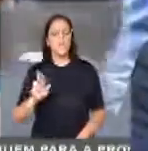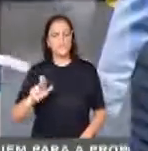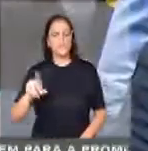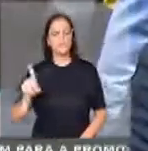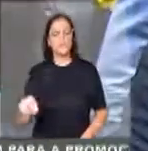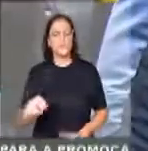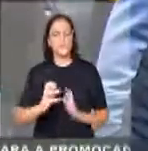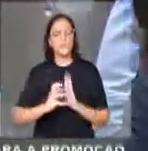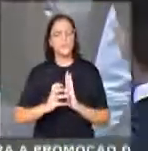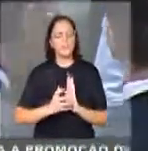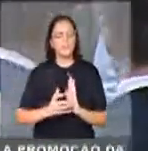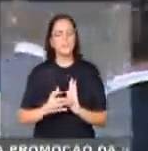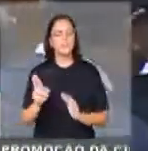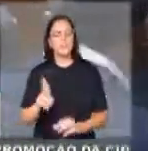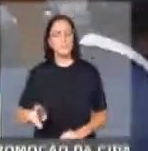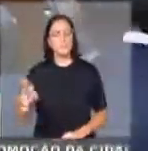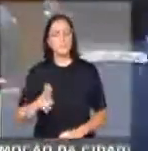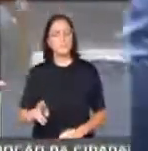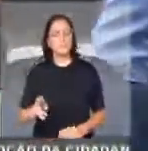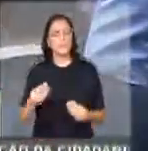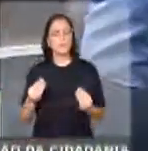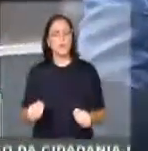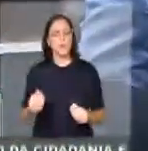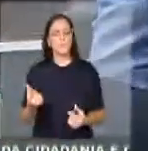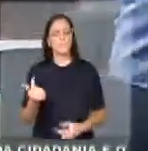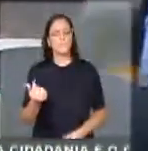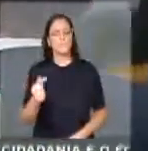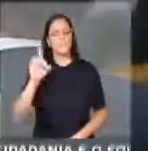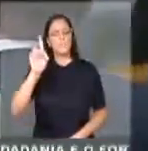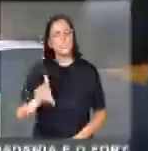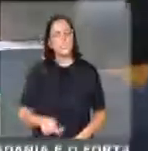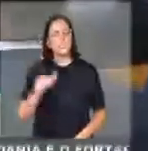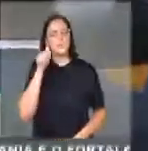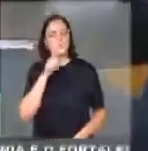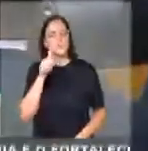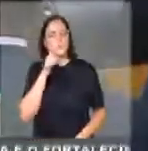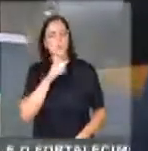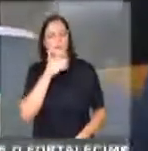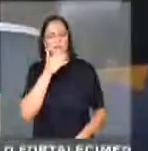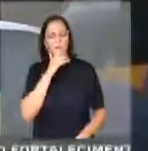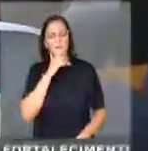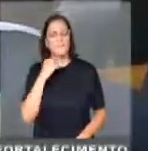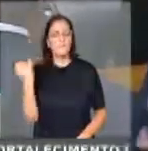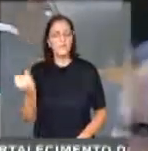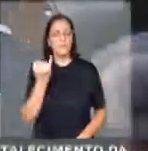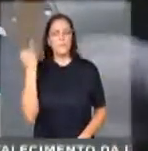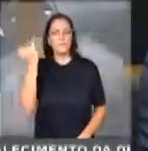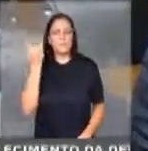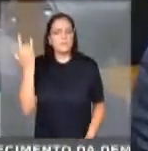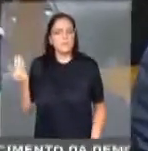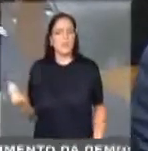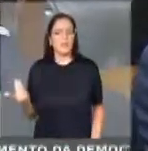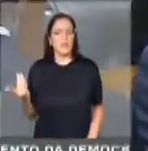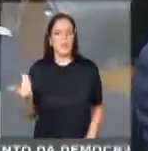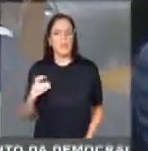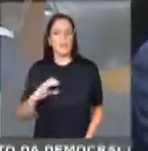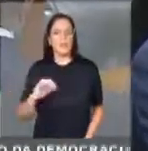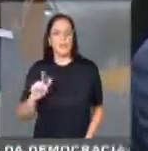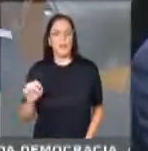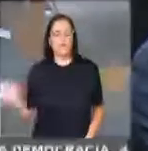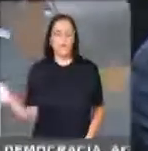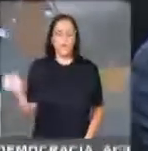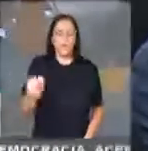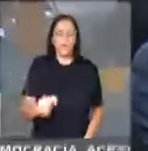partidário, utilizando uma conquista do direito das mulheres, e ao mesmo tempo num cargo central de um governo